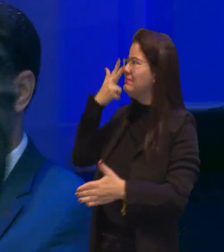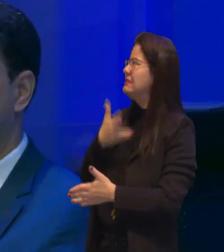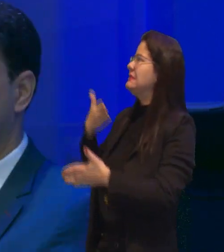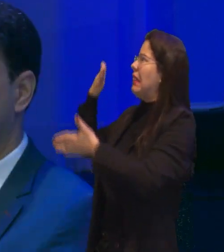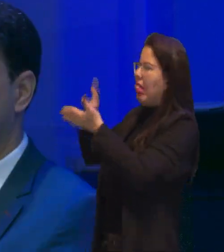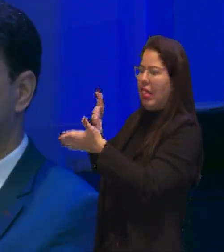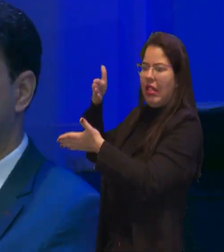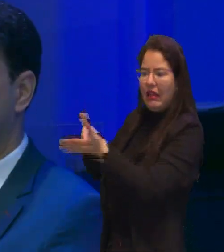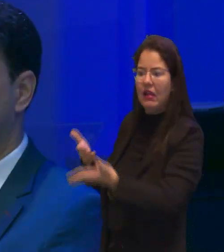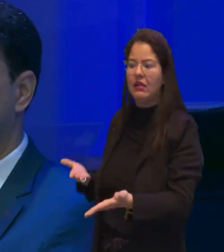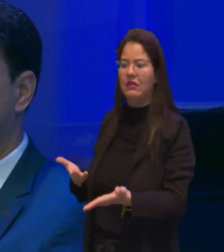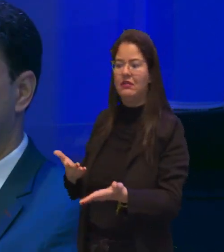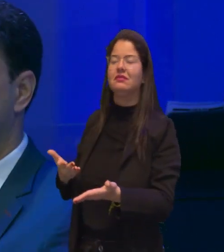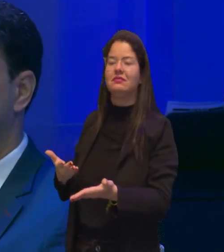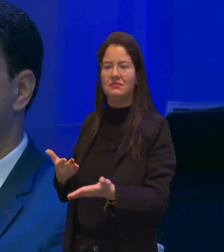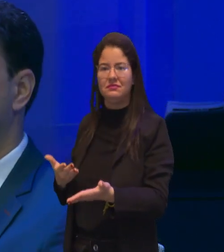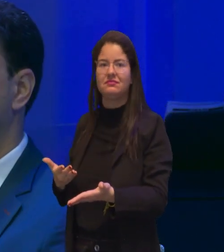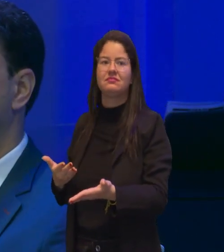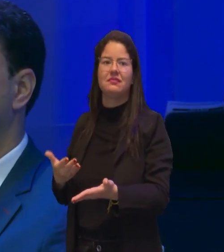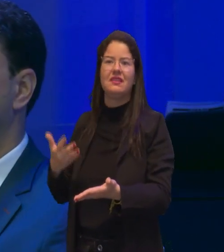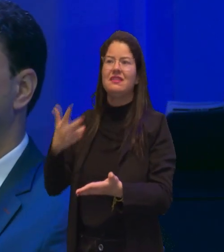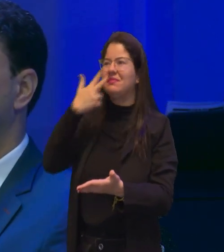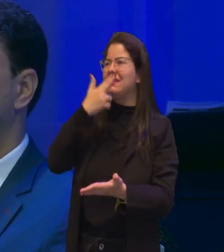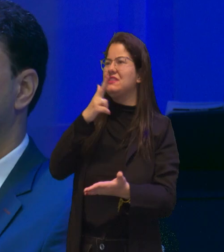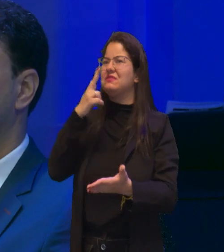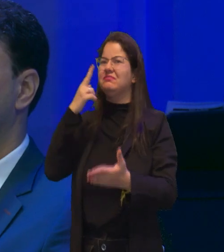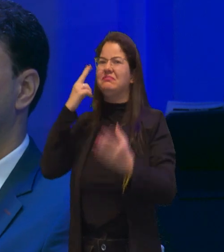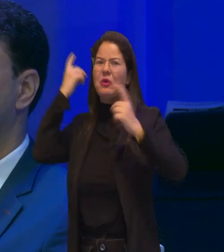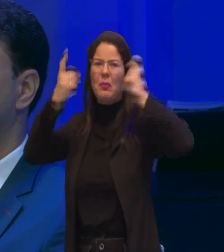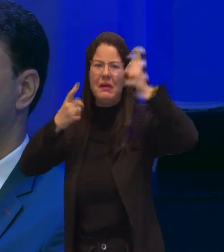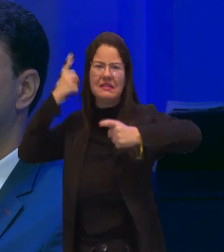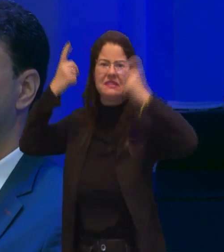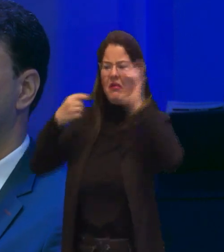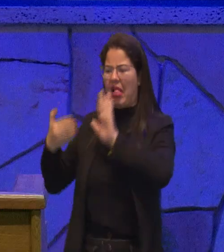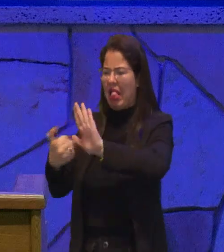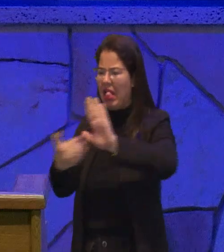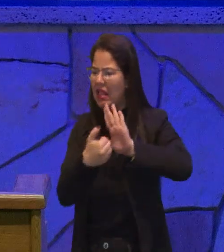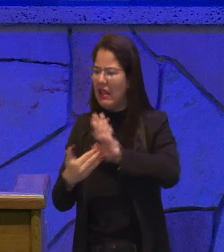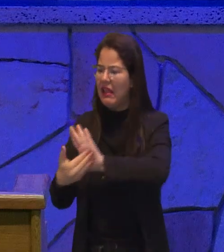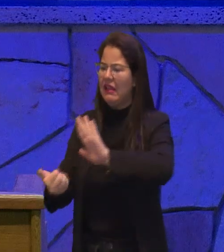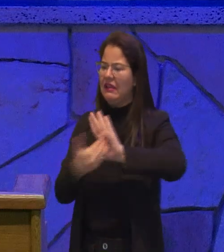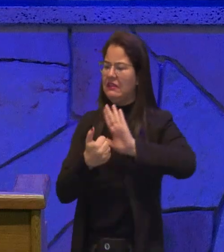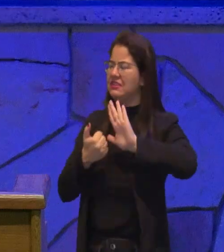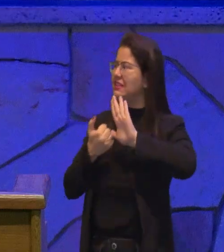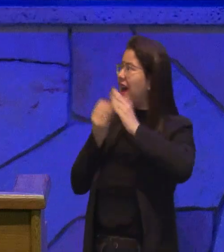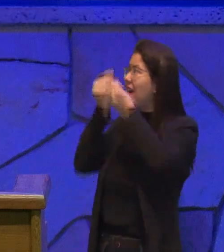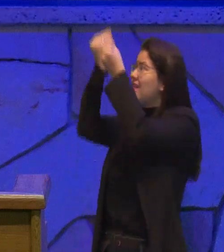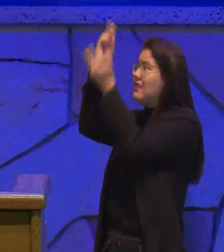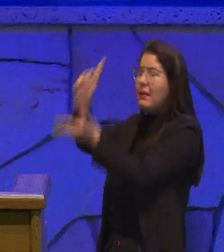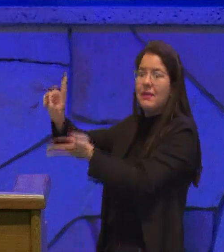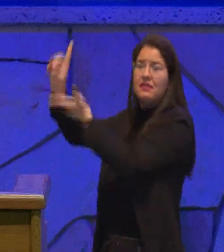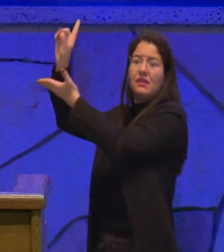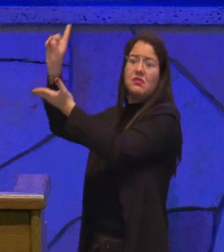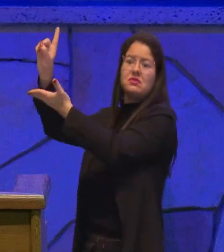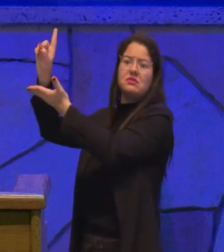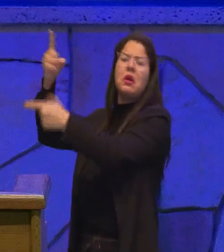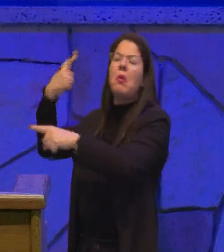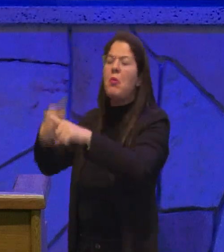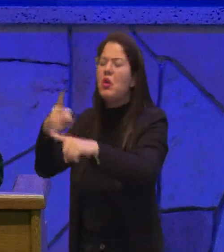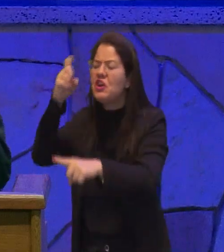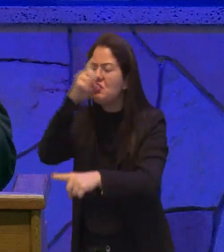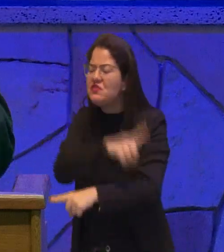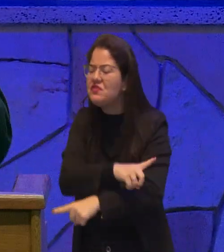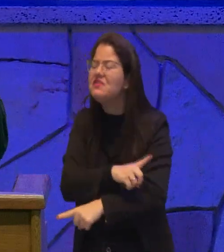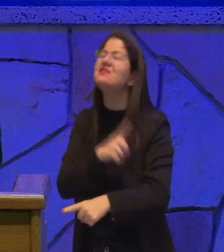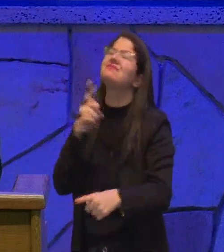o foco e a preocupação em nós e colocar diante de Deus, que é aquele que nos convida e que nos